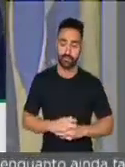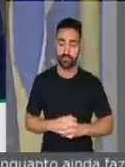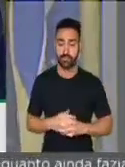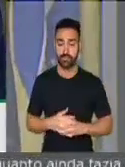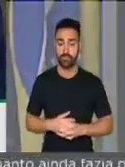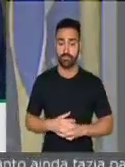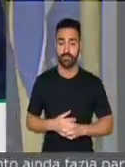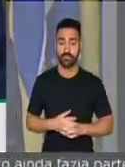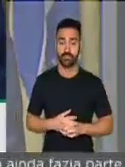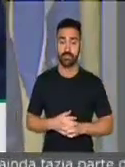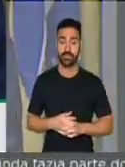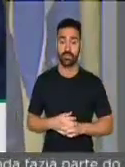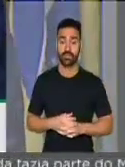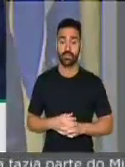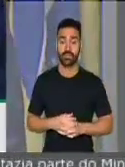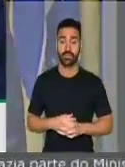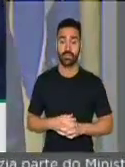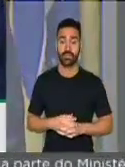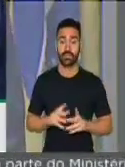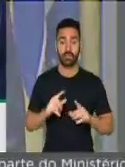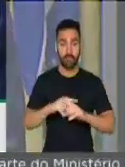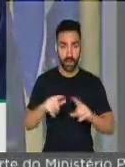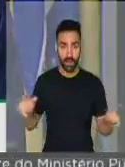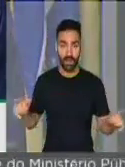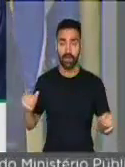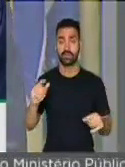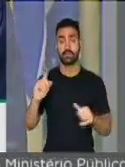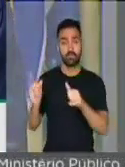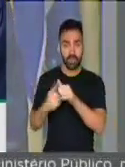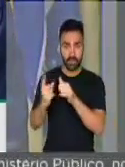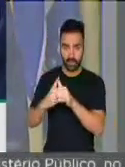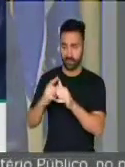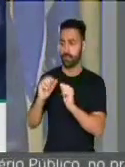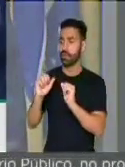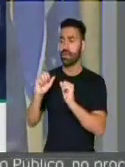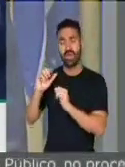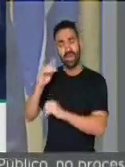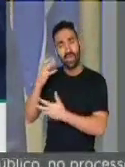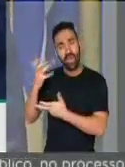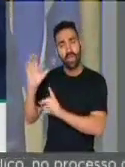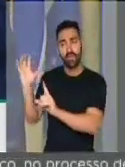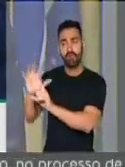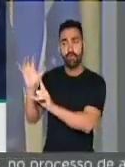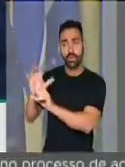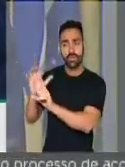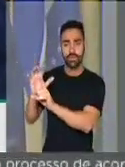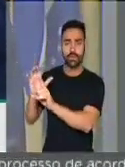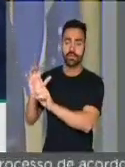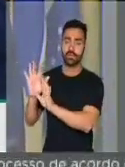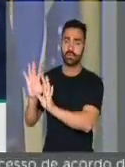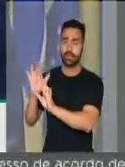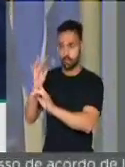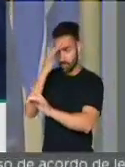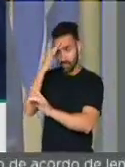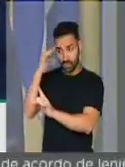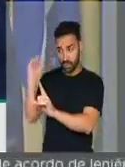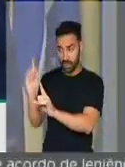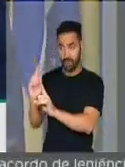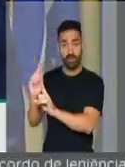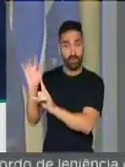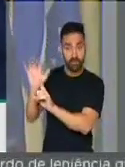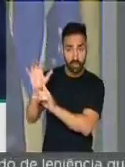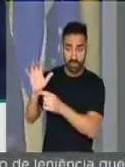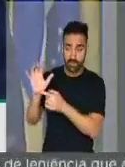era melhor que esse lobby, primeiro, fosse regulamentado. O lobby no Brasil precisa de regulamentação. Tem